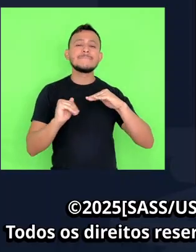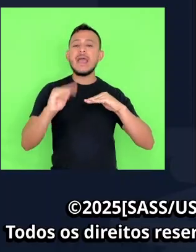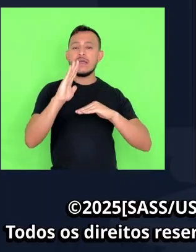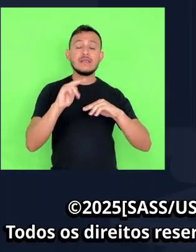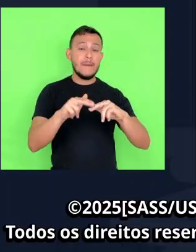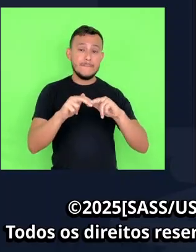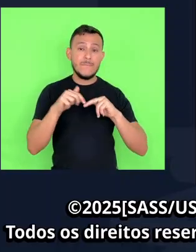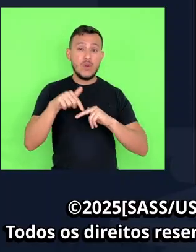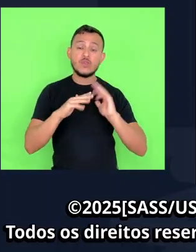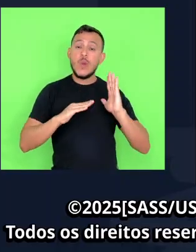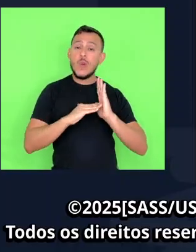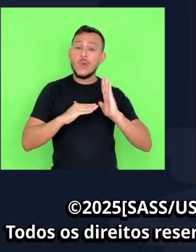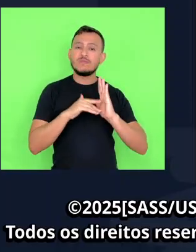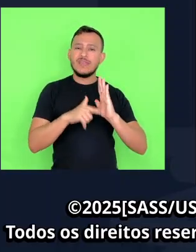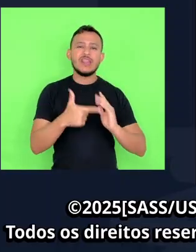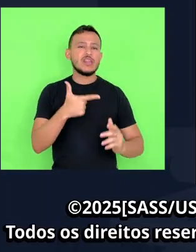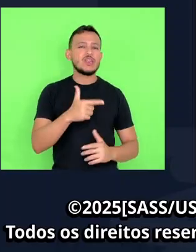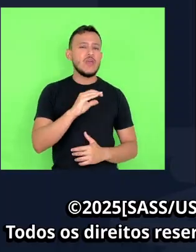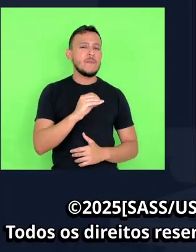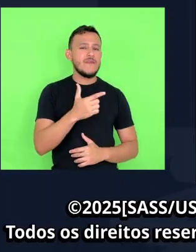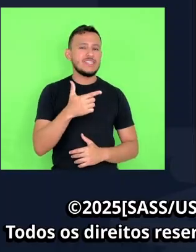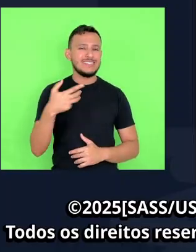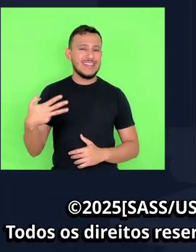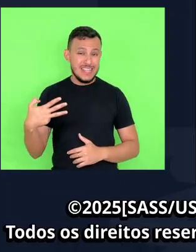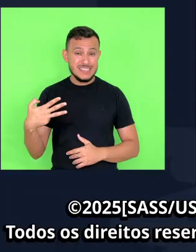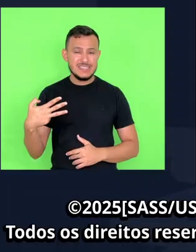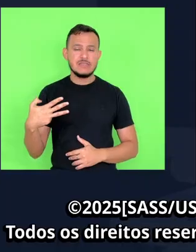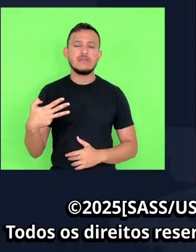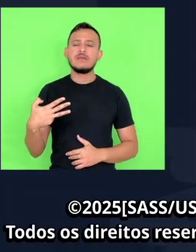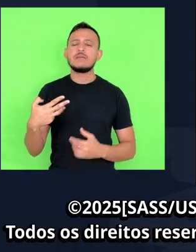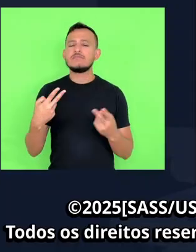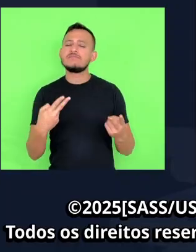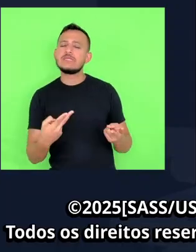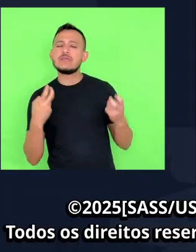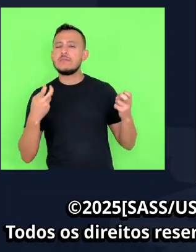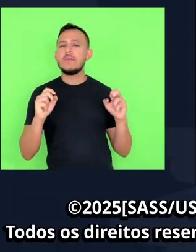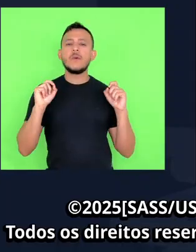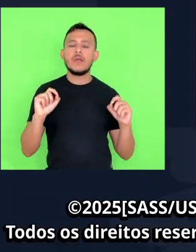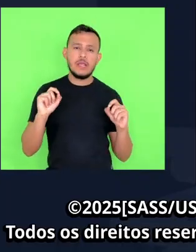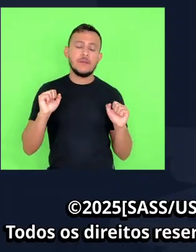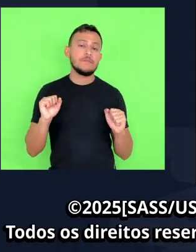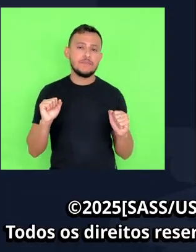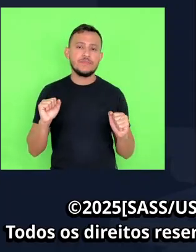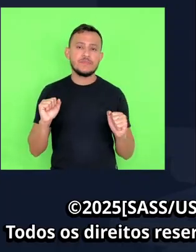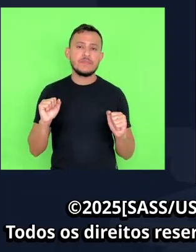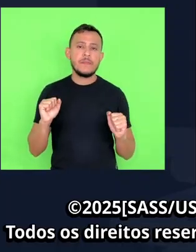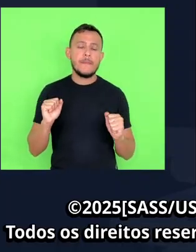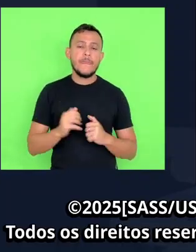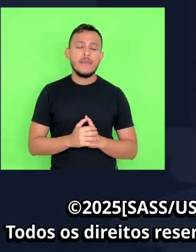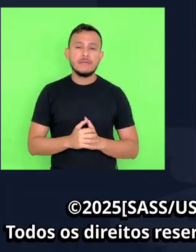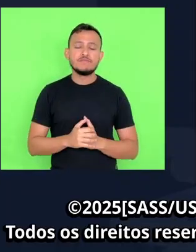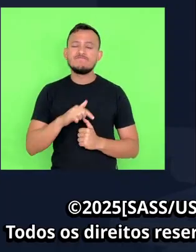esse último dado de 2023, vejam, né, num tamanho maior, que dá para a